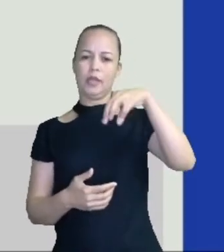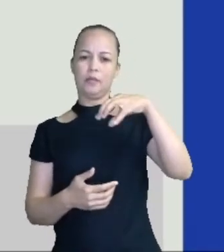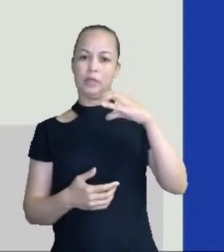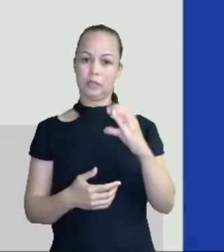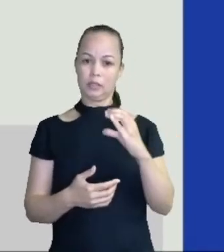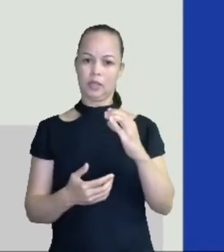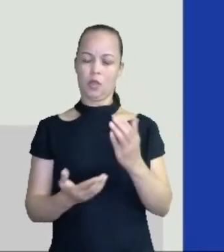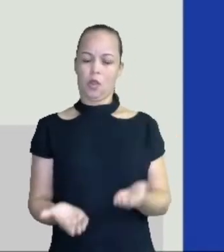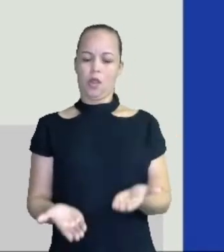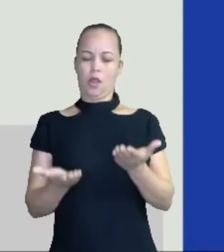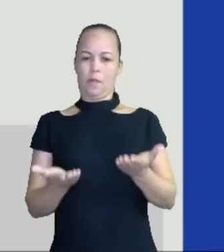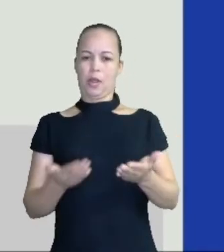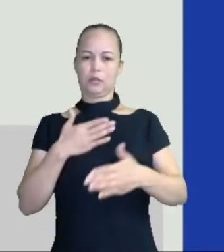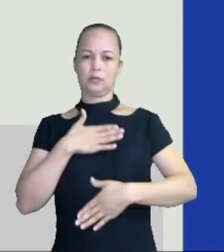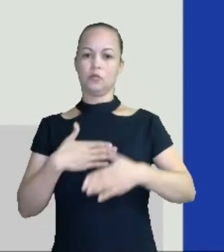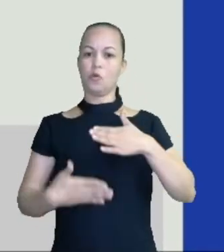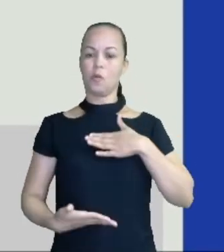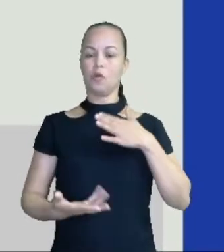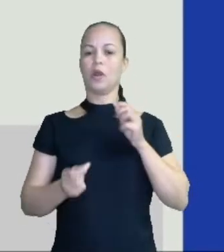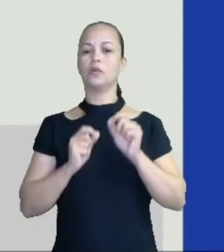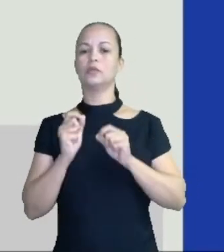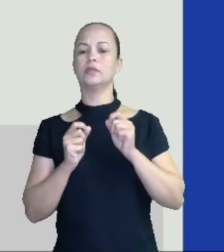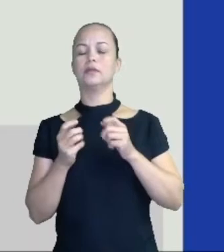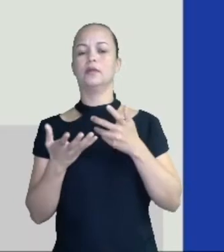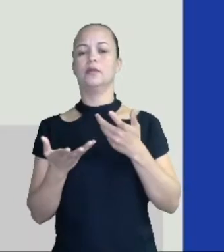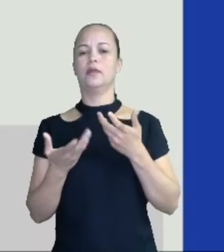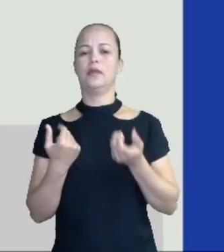índice de massa corporal, de